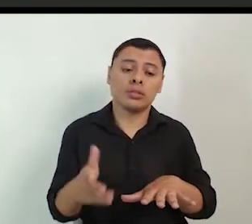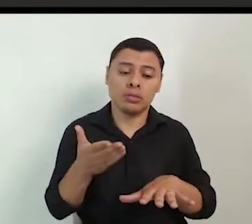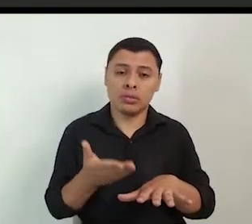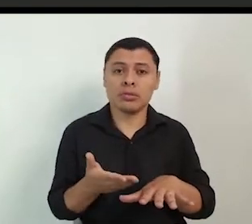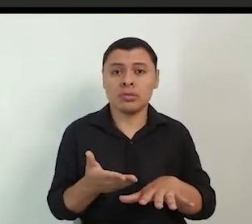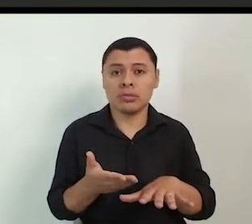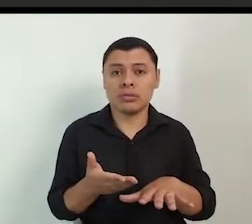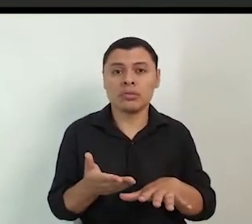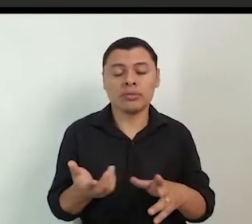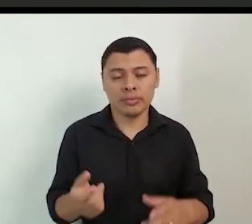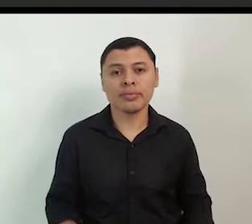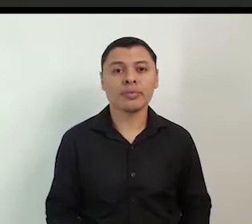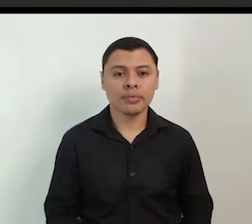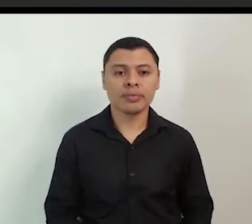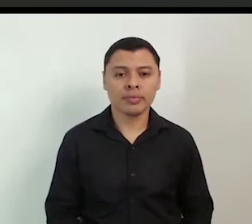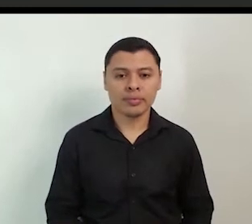momento de recrutamento.